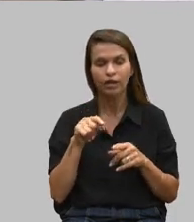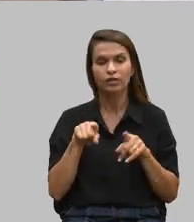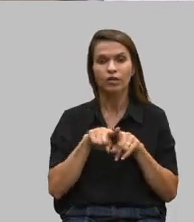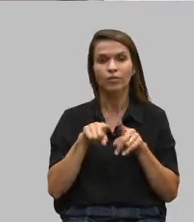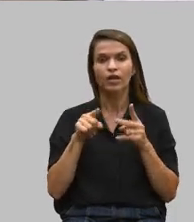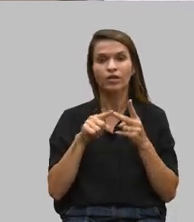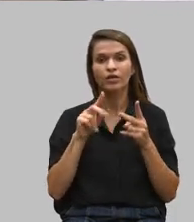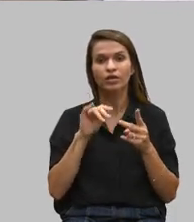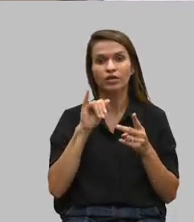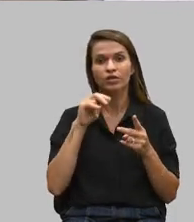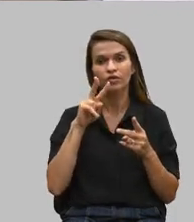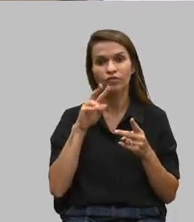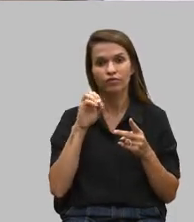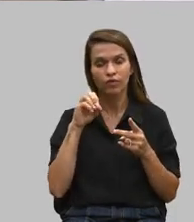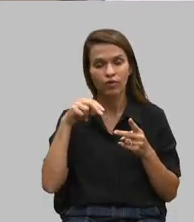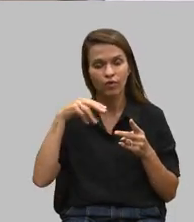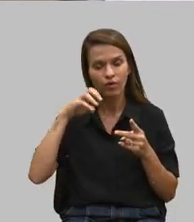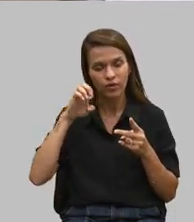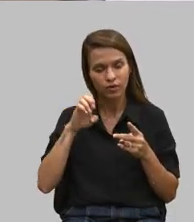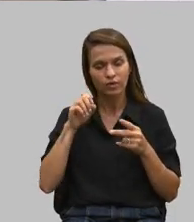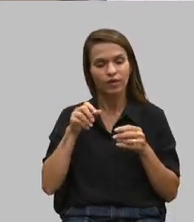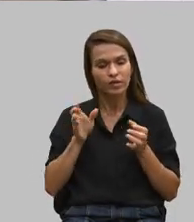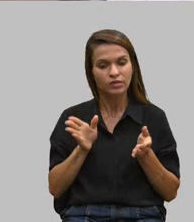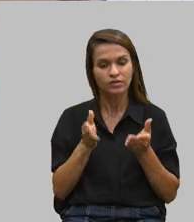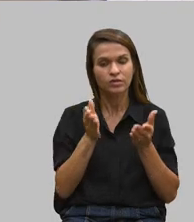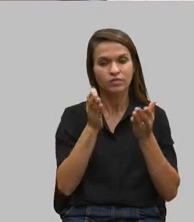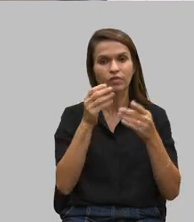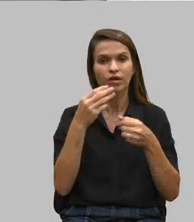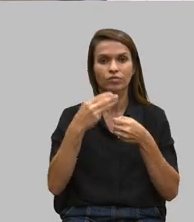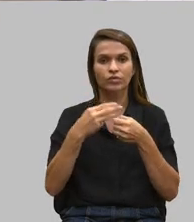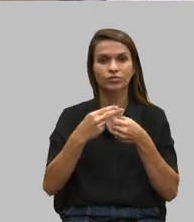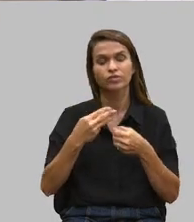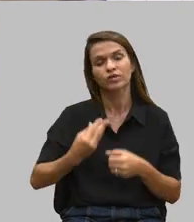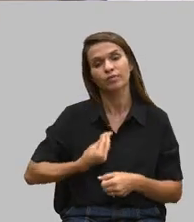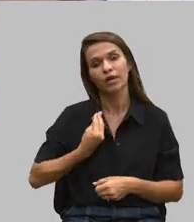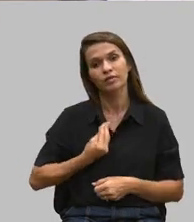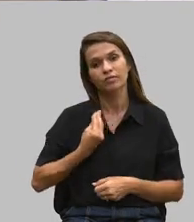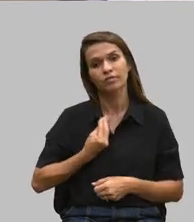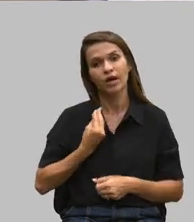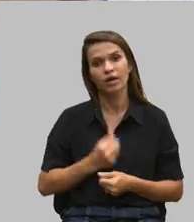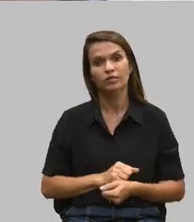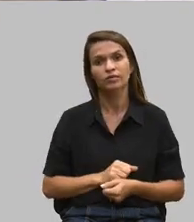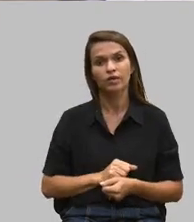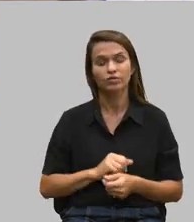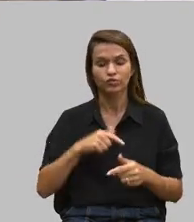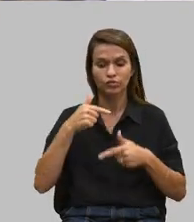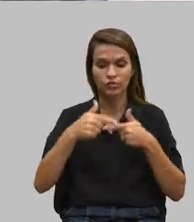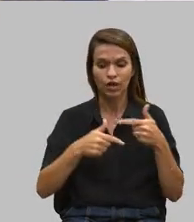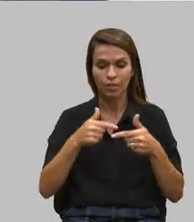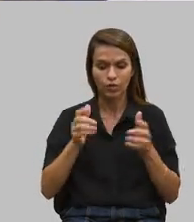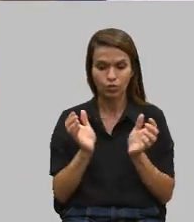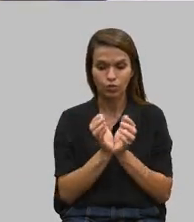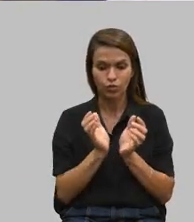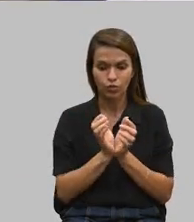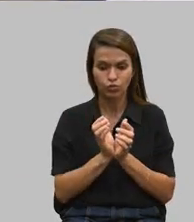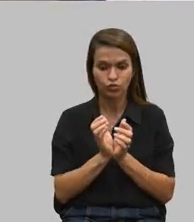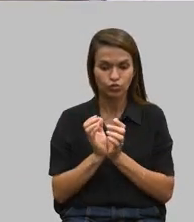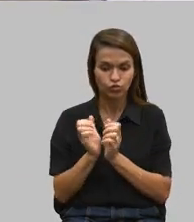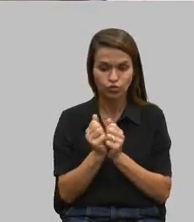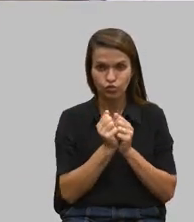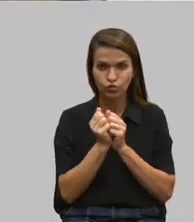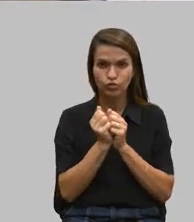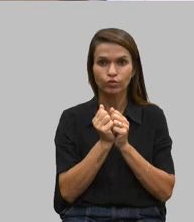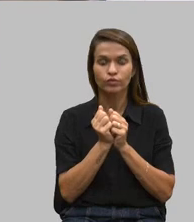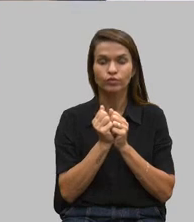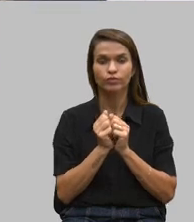para incentivarmos ainda mais municípios a participarem que a gente faz um trabalho em conjunto um trabalho de